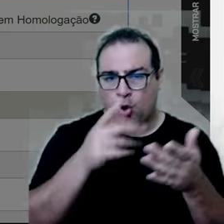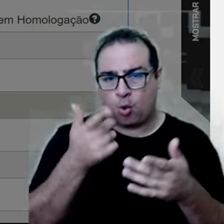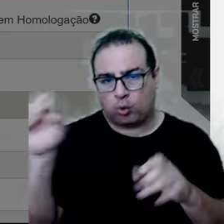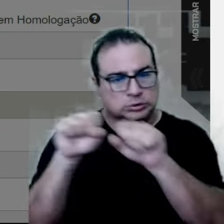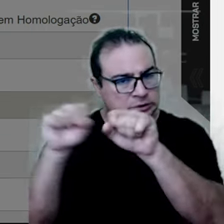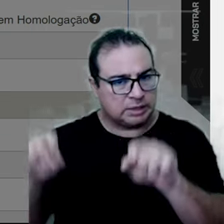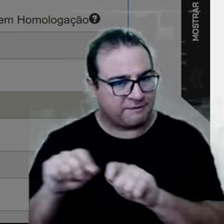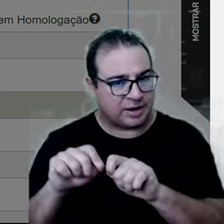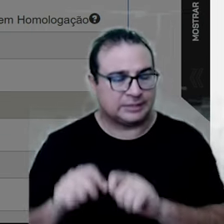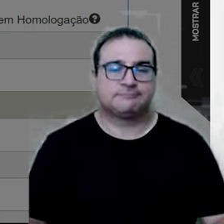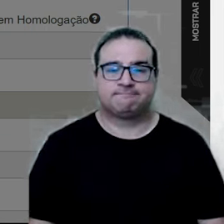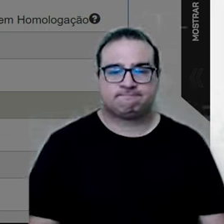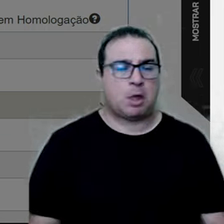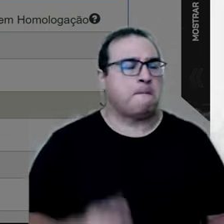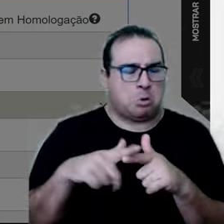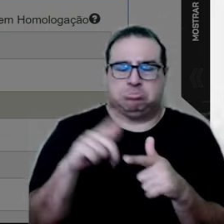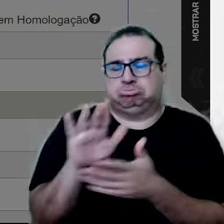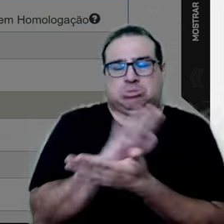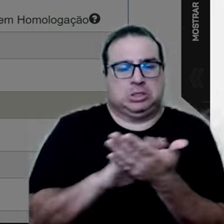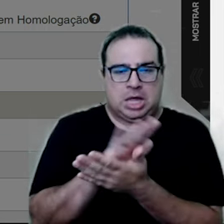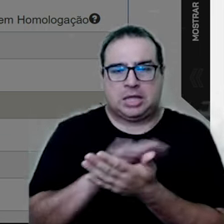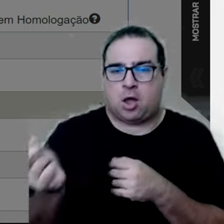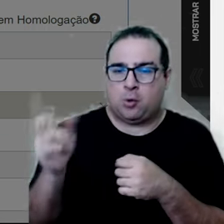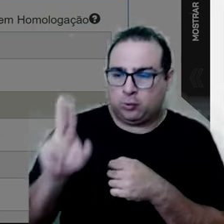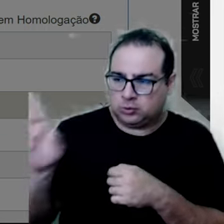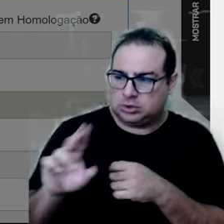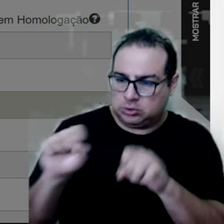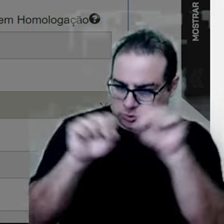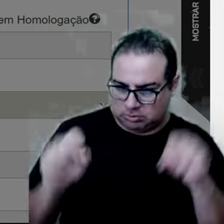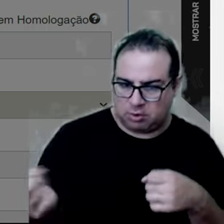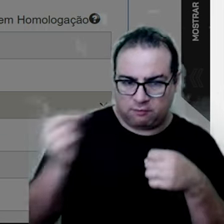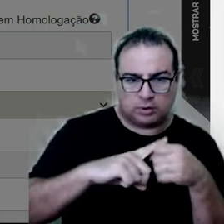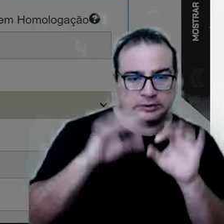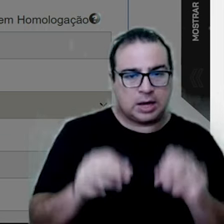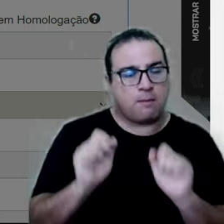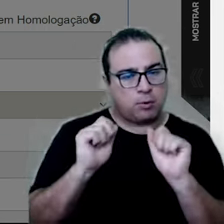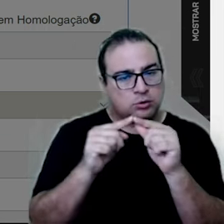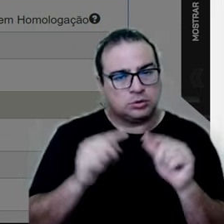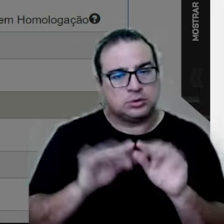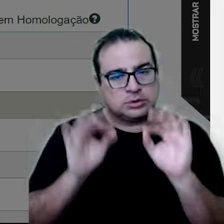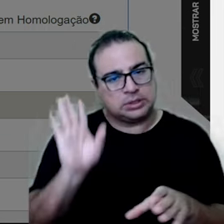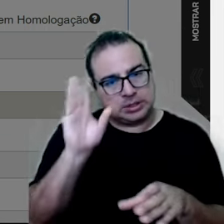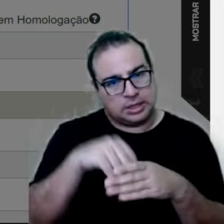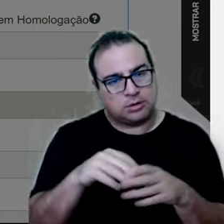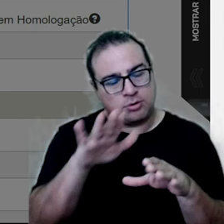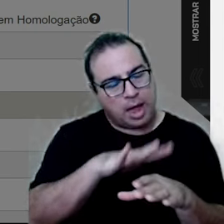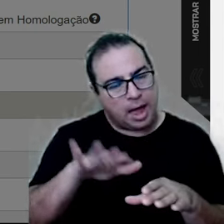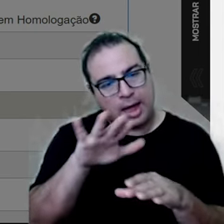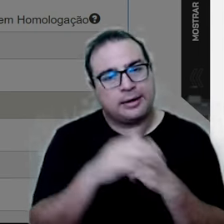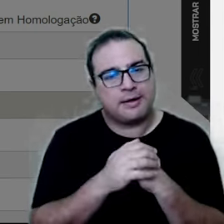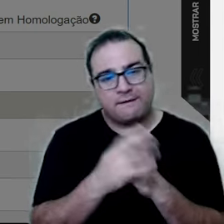o seu outro sistema faz não tem problema você usa esse outro sistema e volta para cá para usar o que você puder que seja dentro da